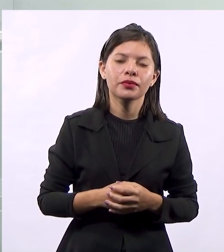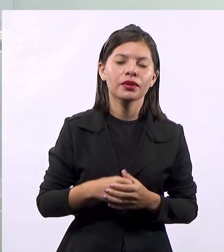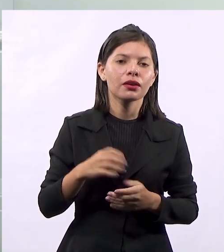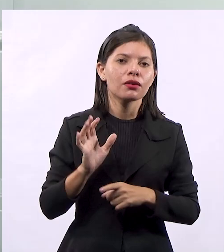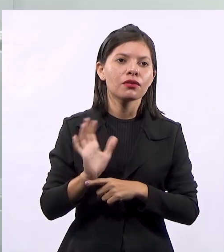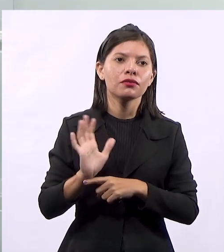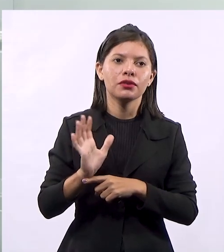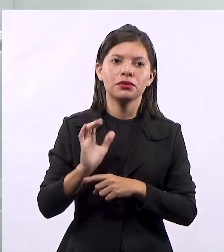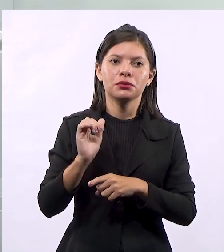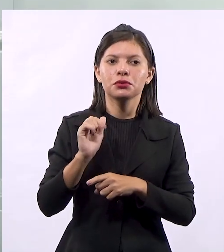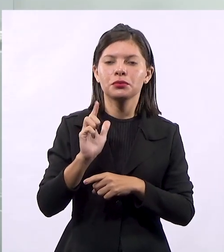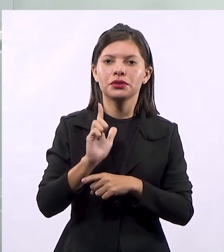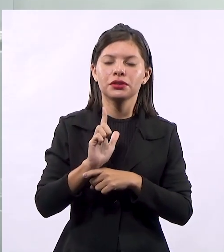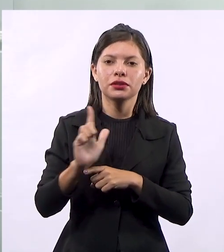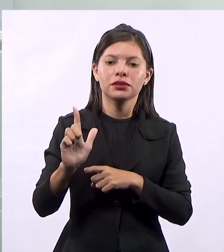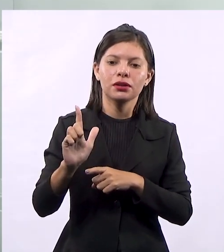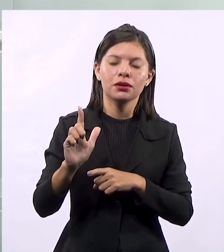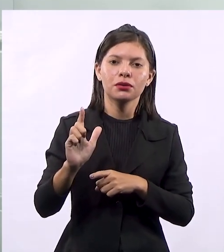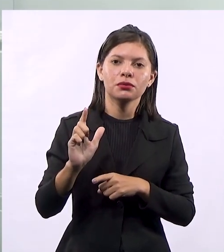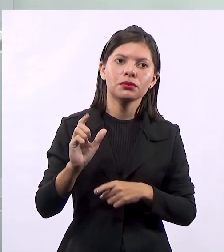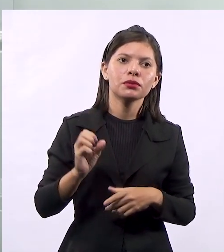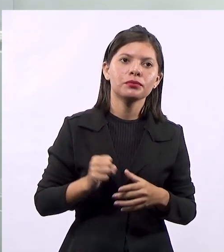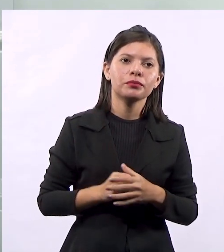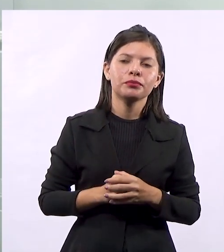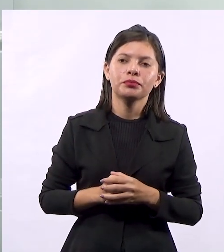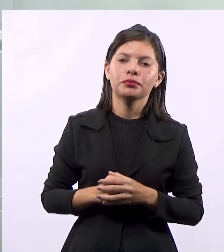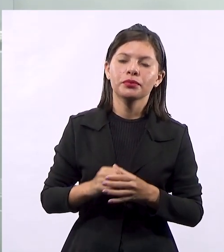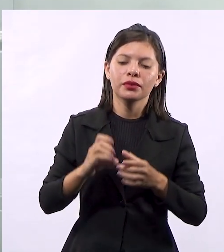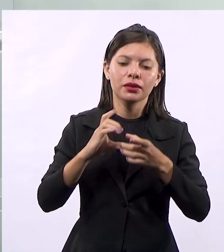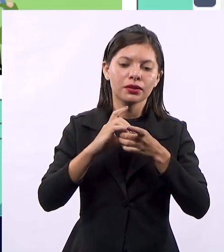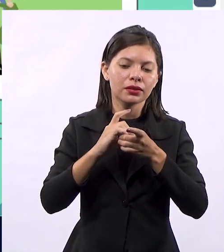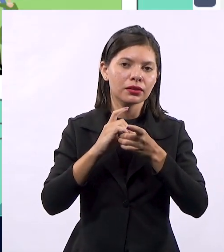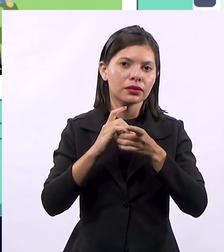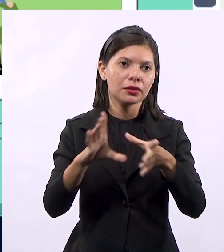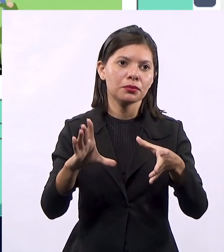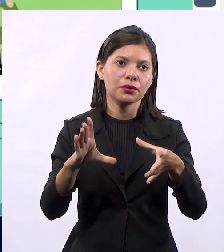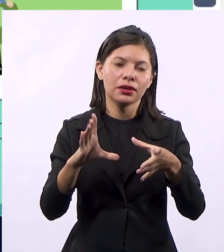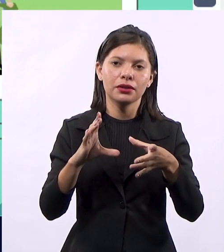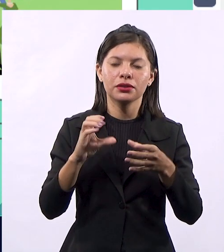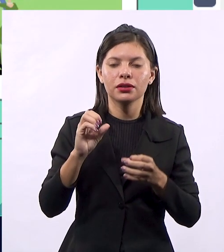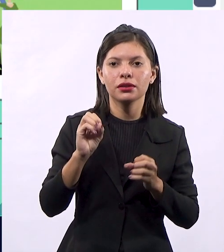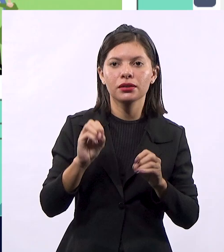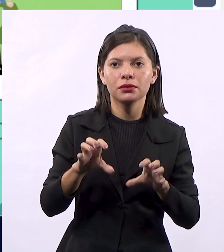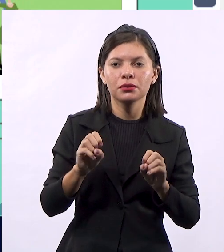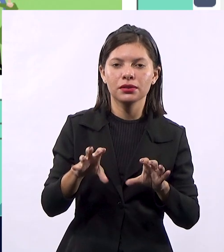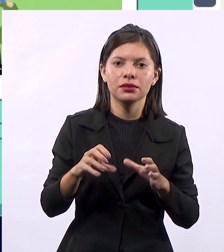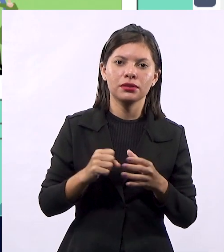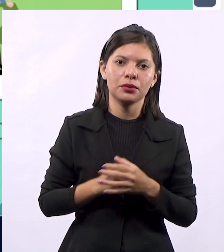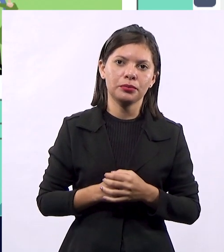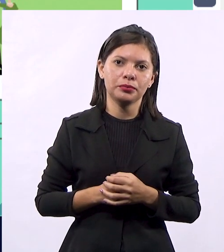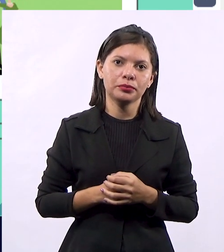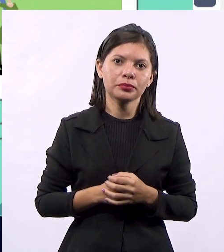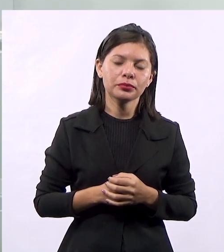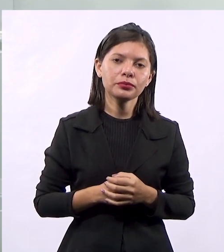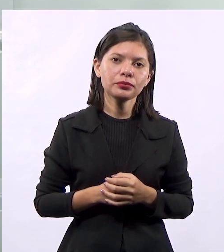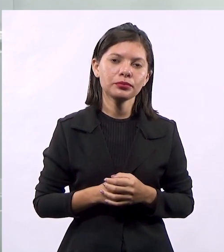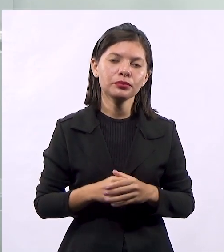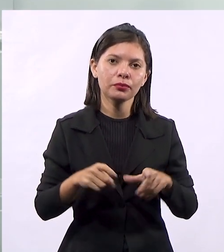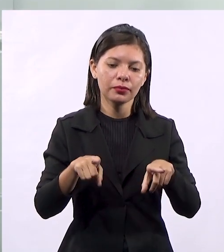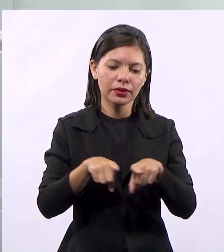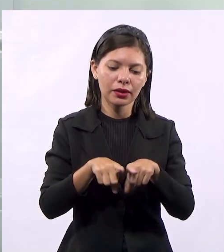e no H5P também. Então, é um vídeo sobre gestão democrática na educação, que ele vai apresentar como que é a